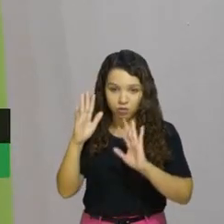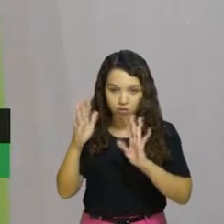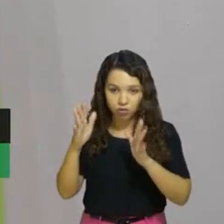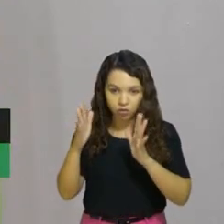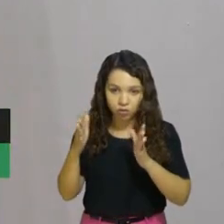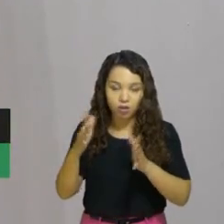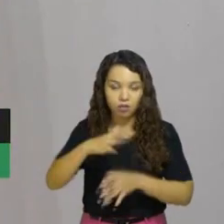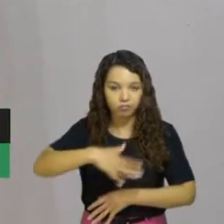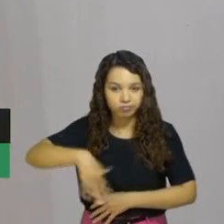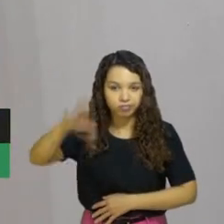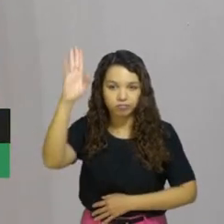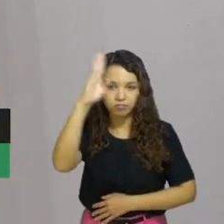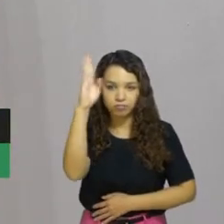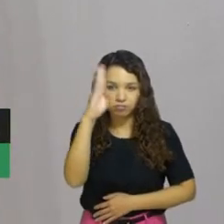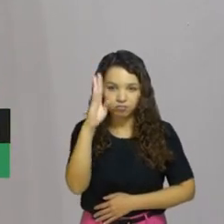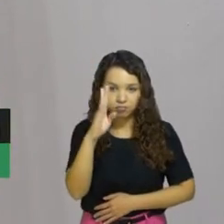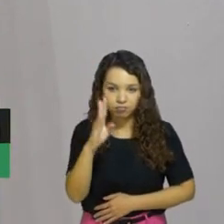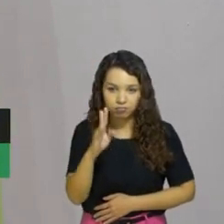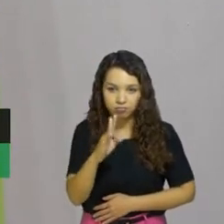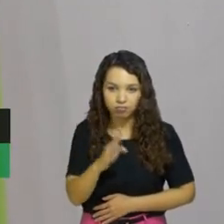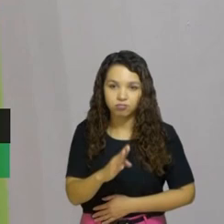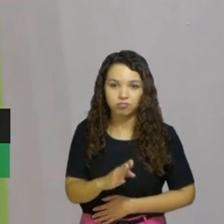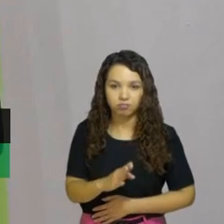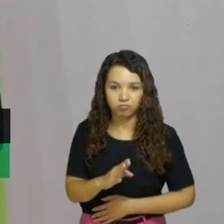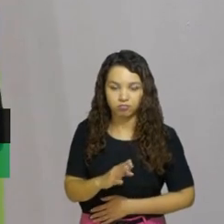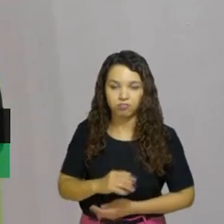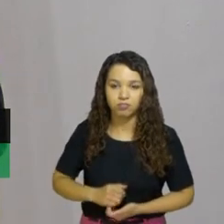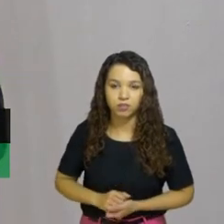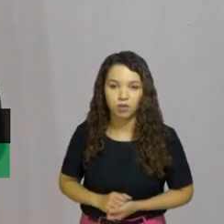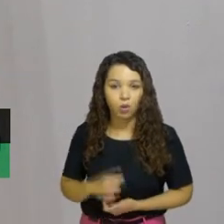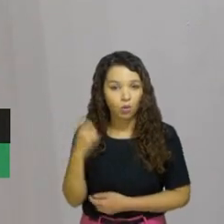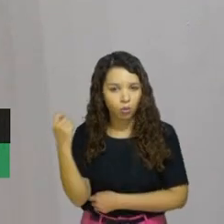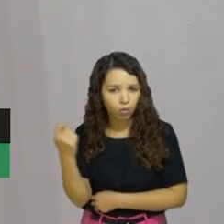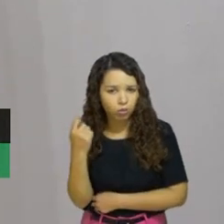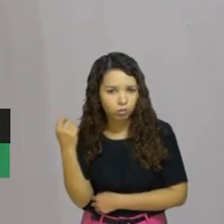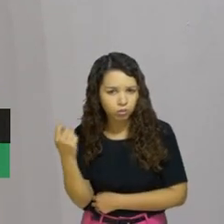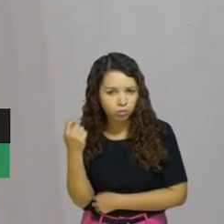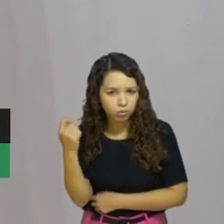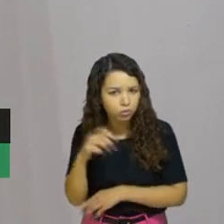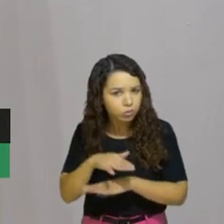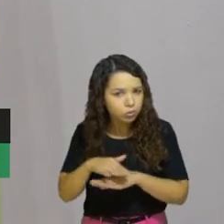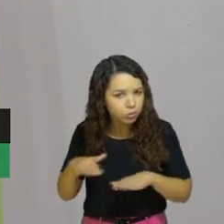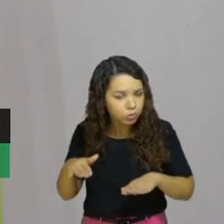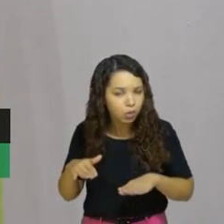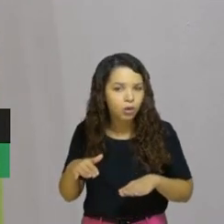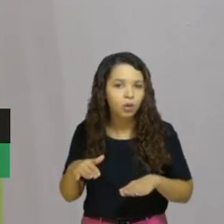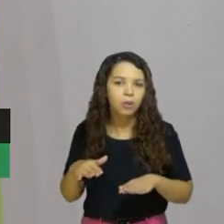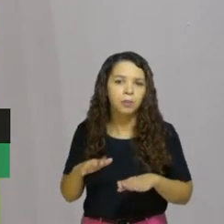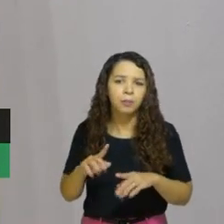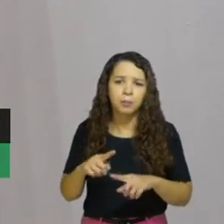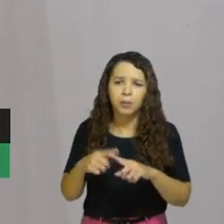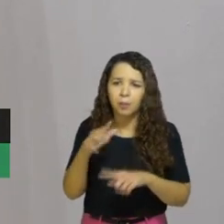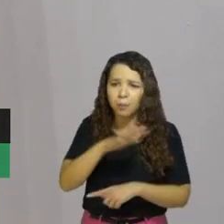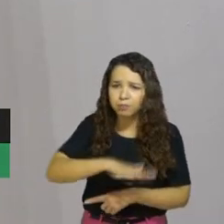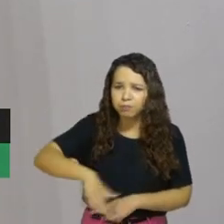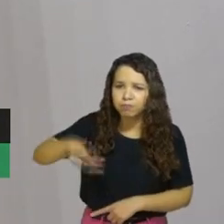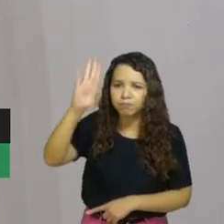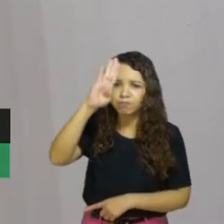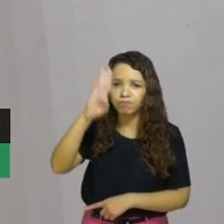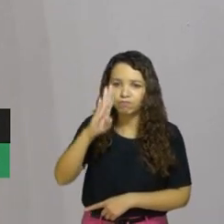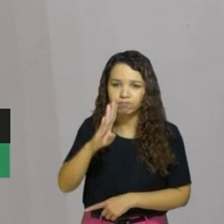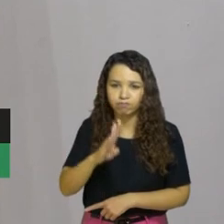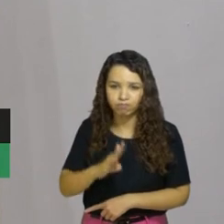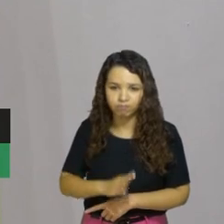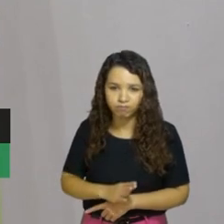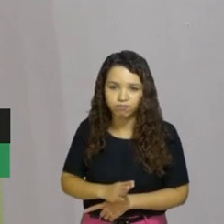nação brasileira, né? Não só do Rio Grande do Sul, mas do Brasil.